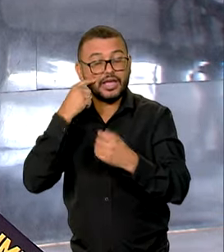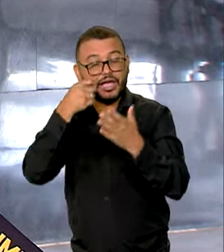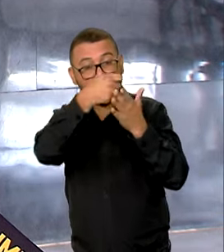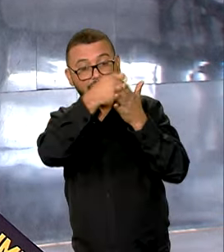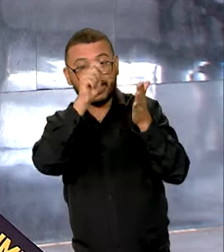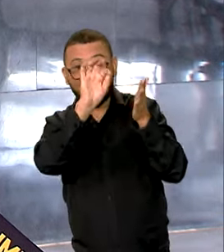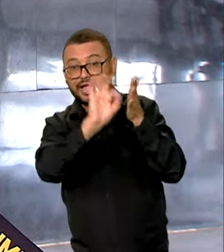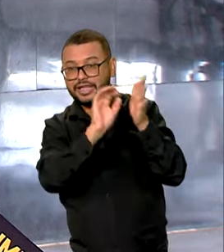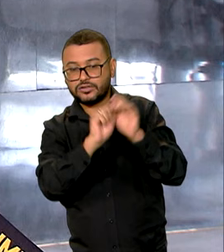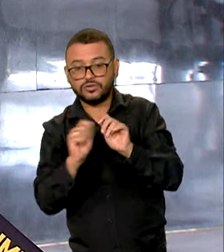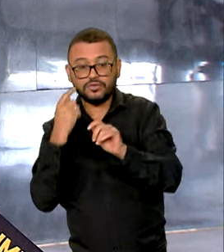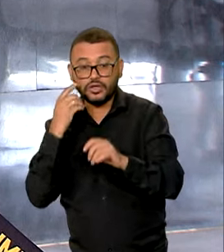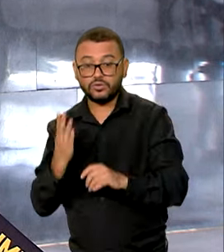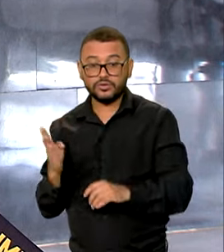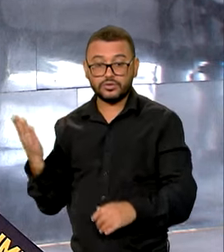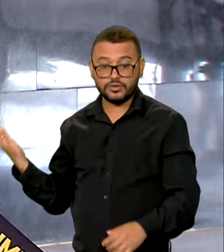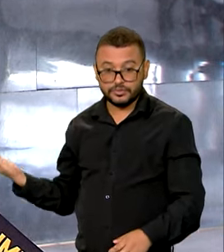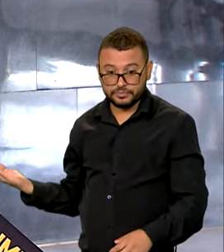site